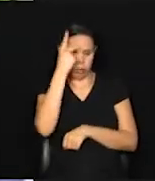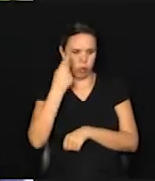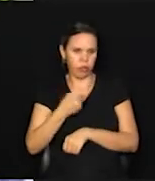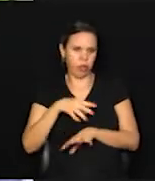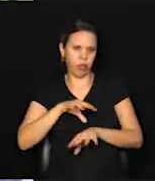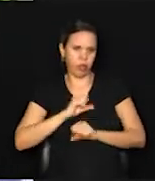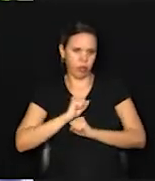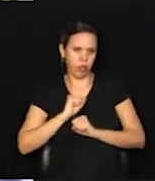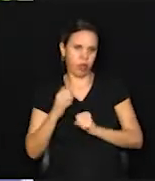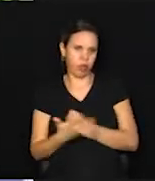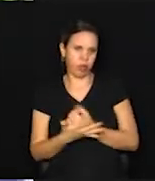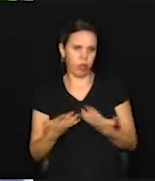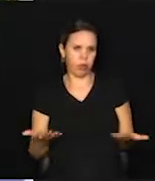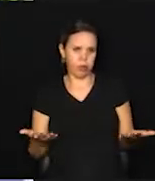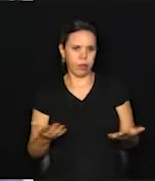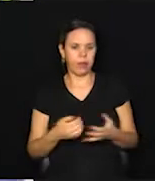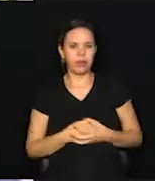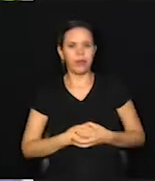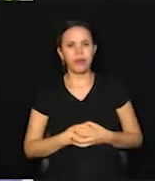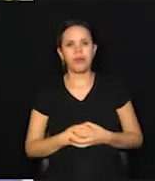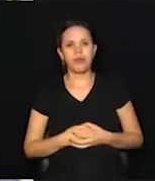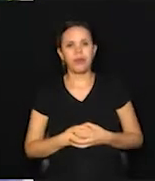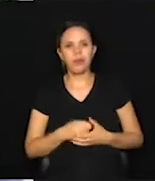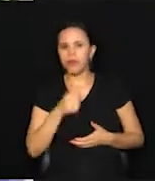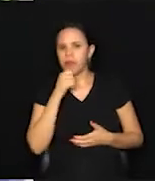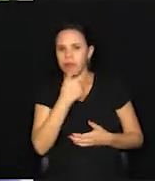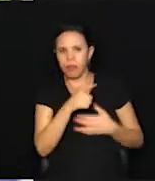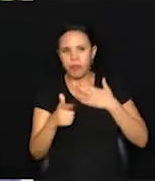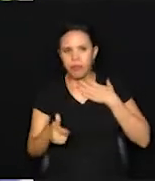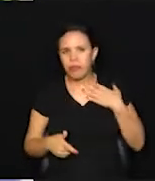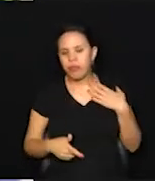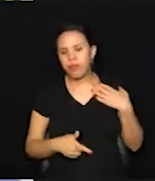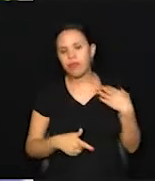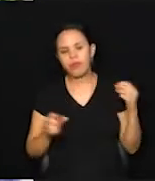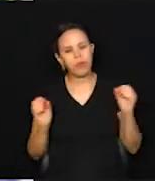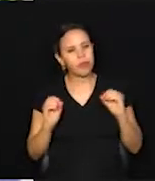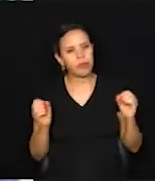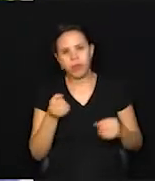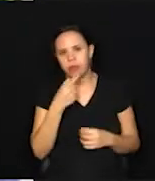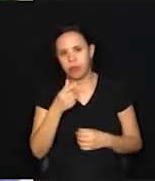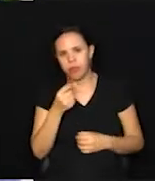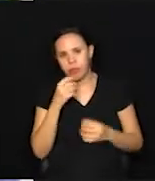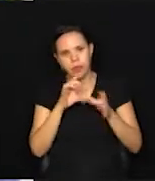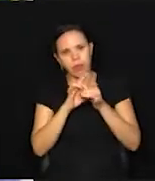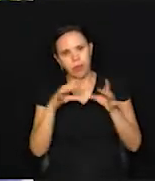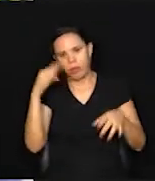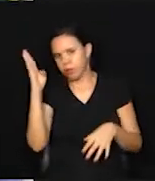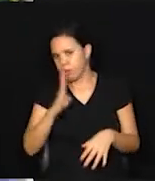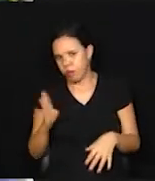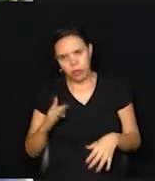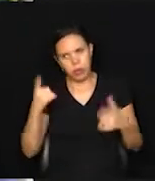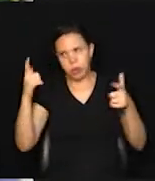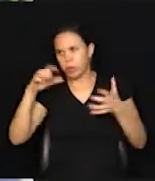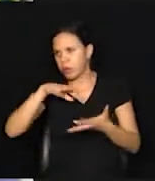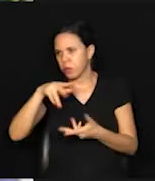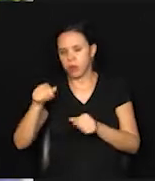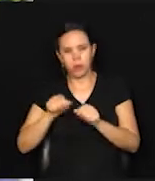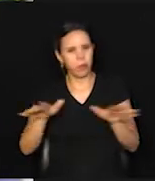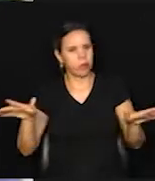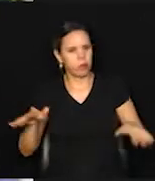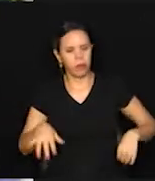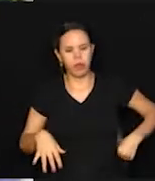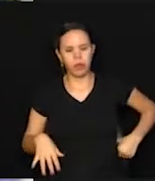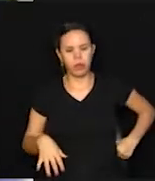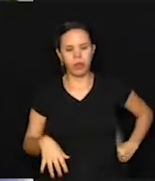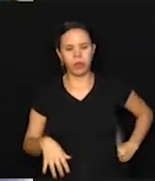o SARS-CoV-2, o vírus da Covid-19, mas ainda não temos nenhum desses medicamentos disponível, nem no Brasil, nem em ampla distribuição em nenhum lugar do